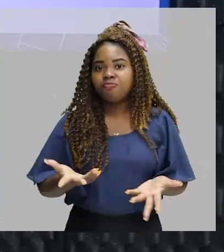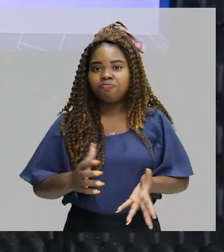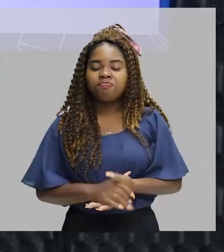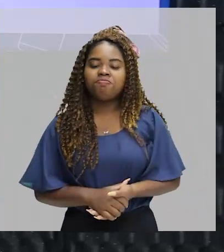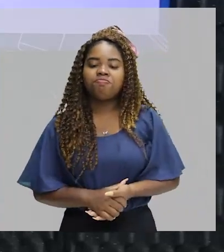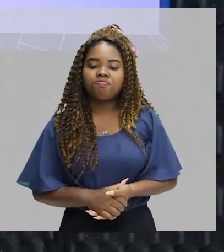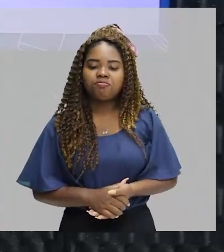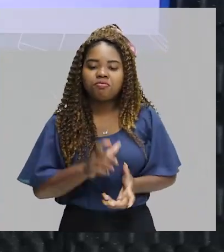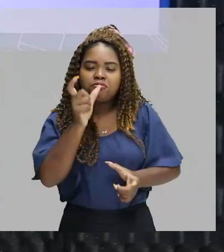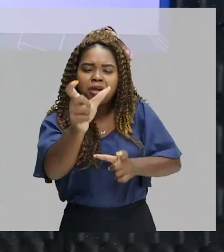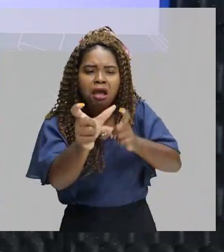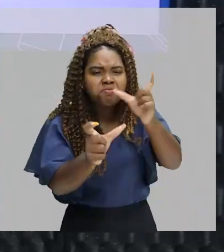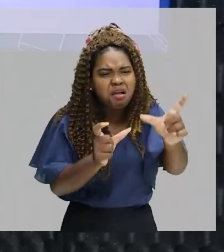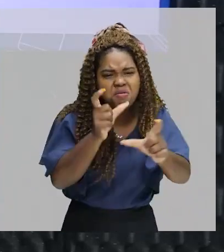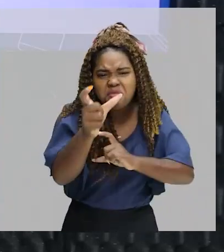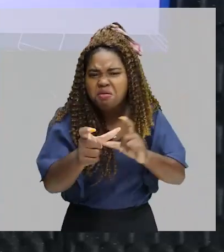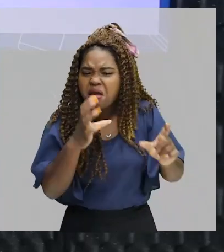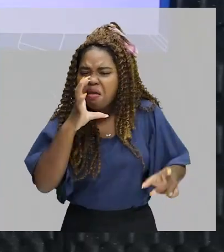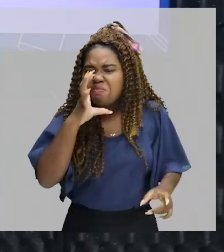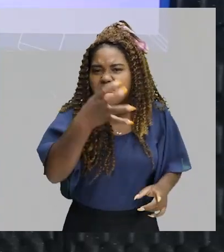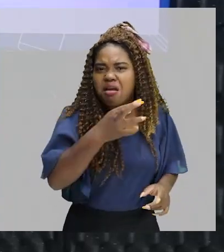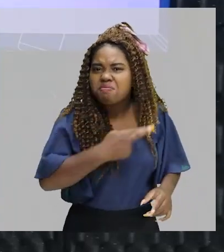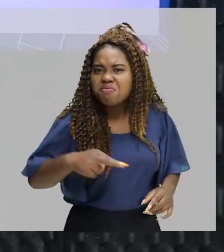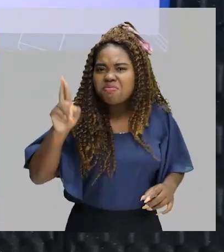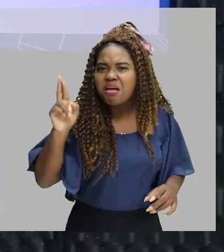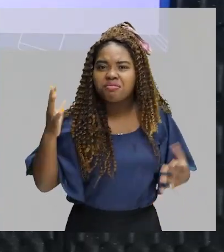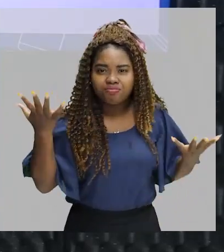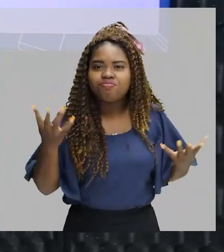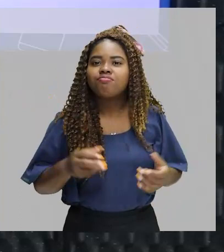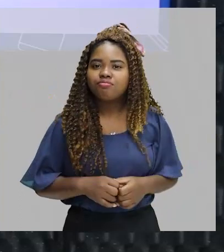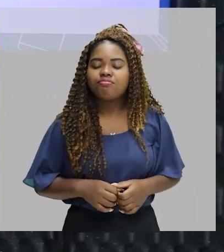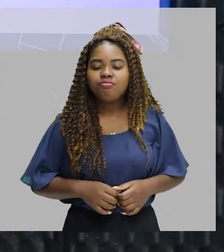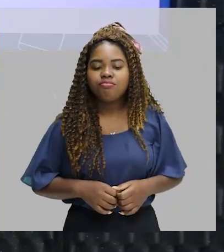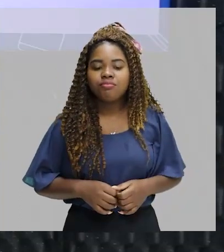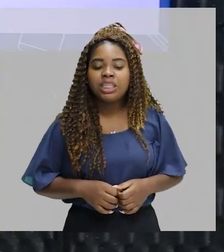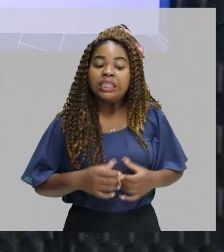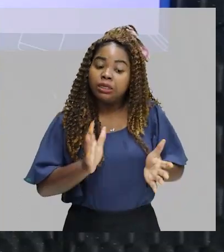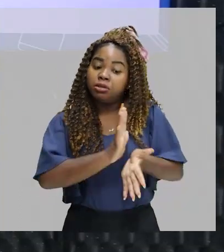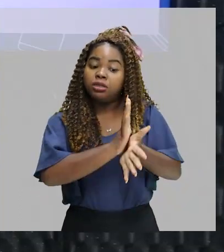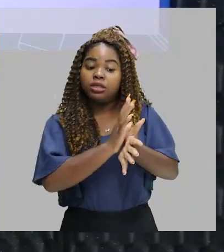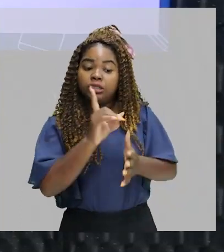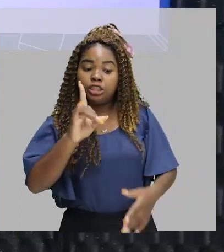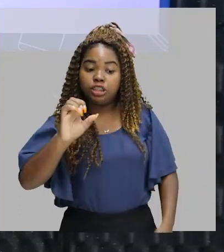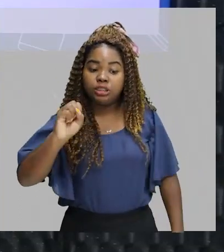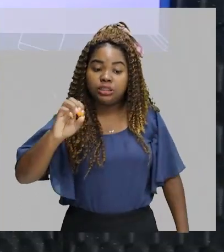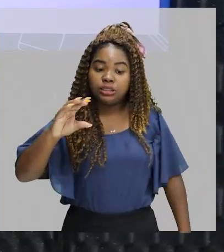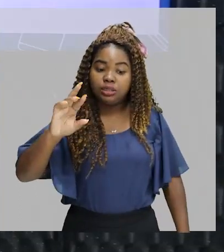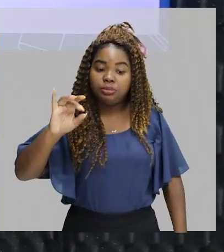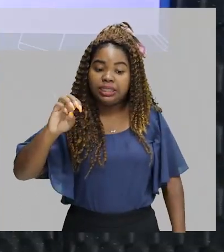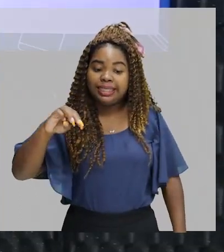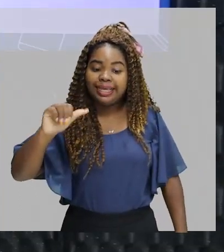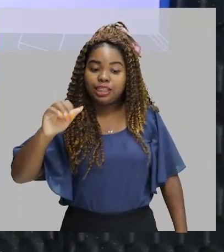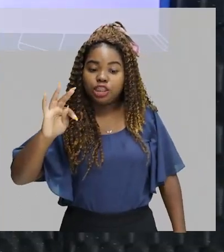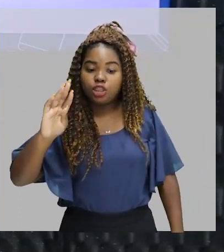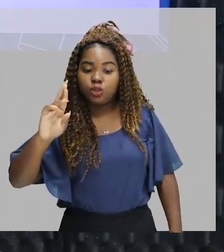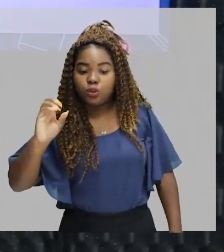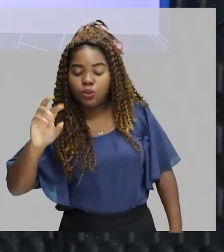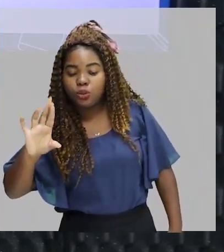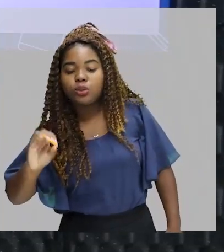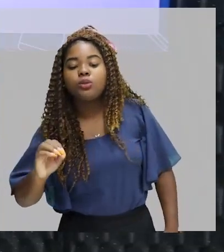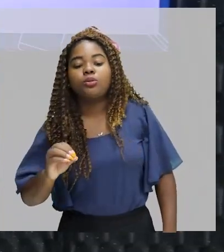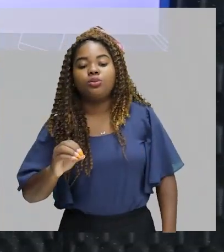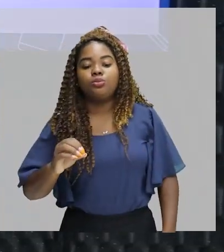Então esse tipo de postura representa um ato discriminatório vinculado à religião, que é fruto